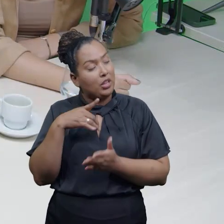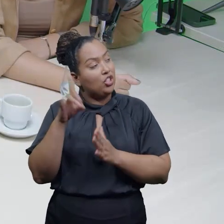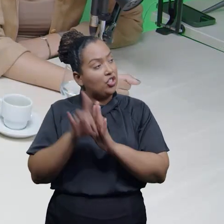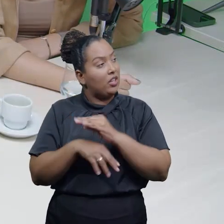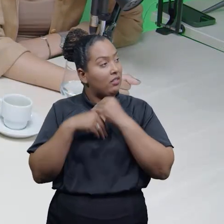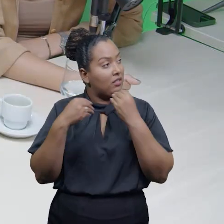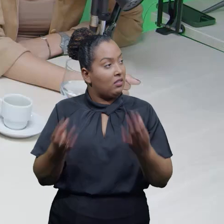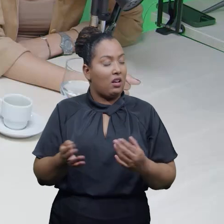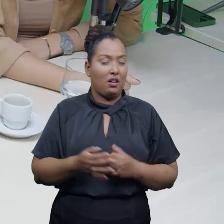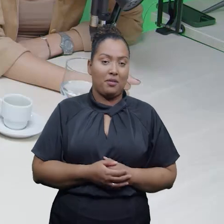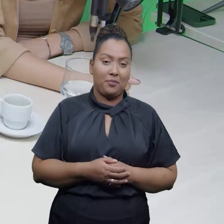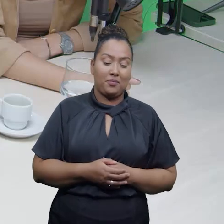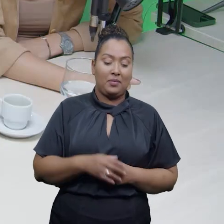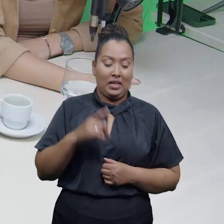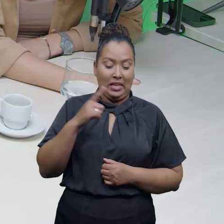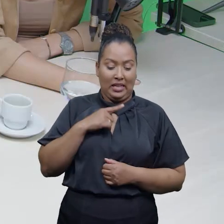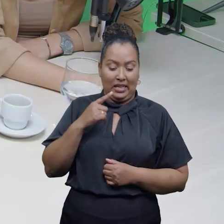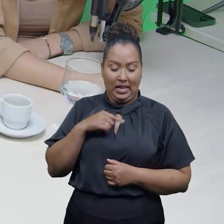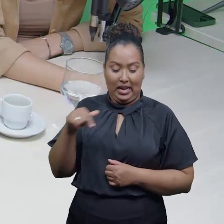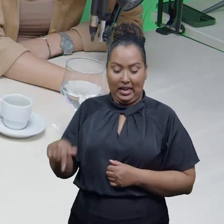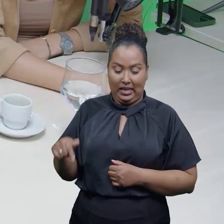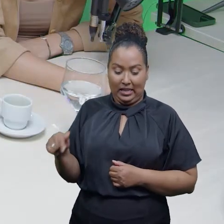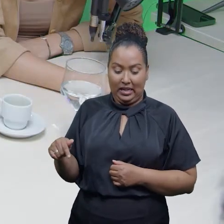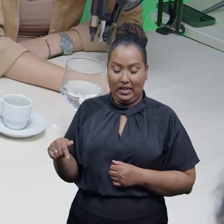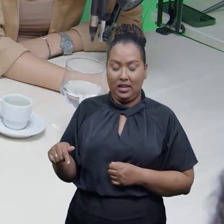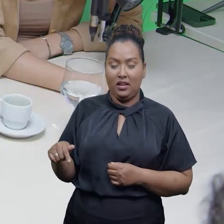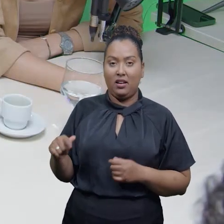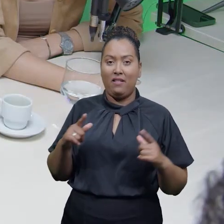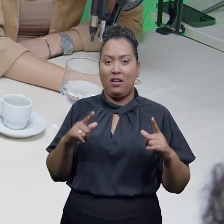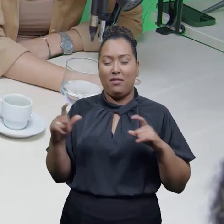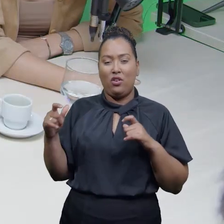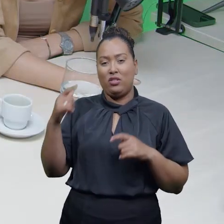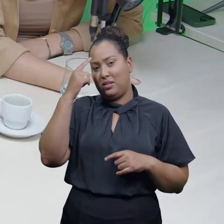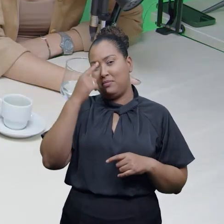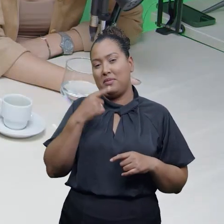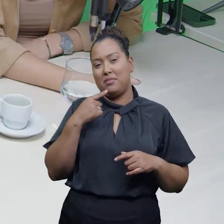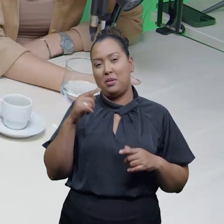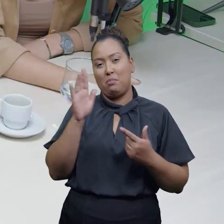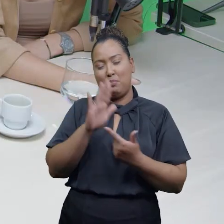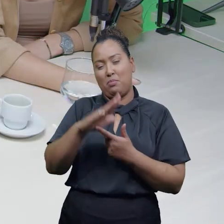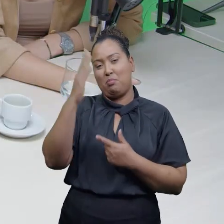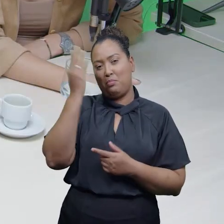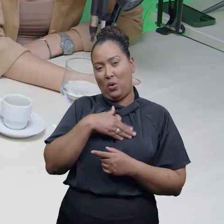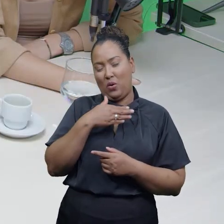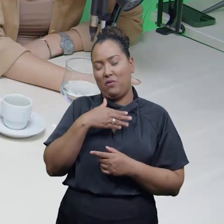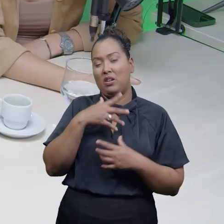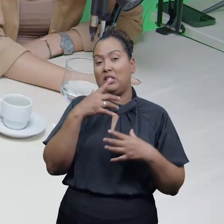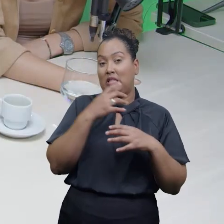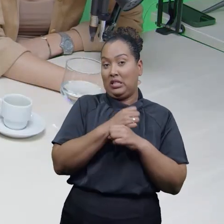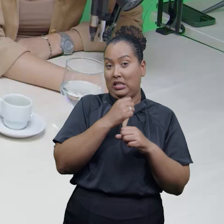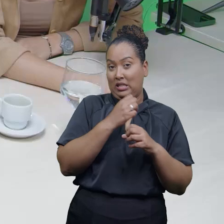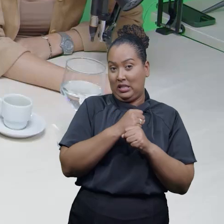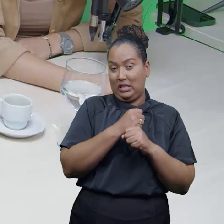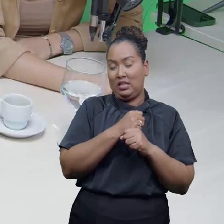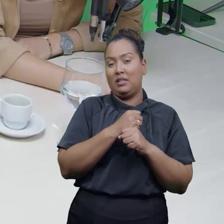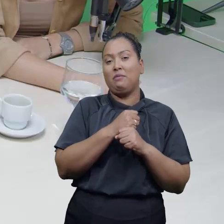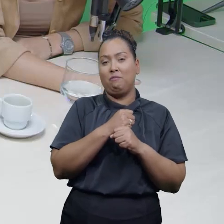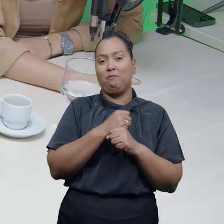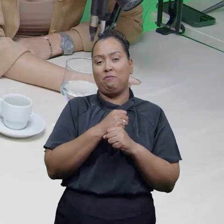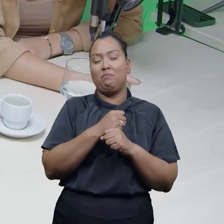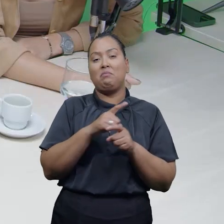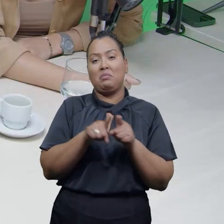se alimentar. Nós lançamos, até eu estou aqui com a cartilha em parceria com a própria Defensoria Pública também, com o tribunal e